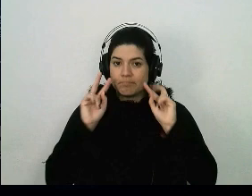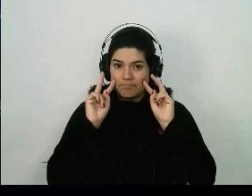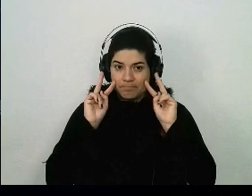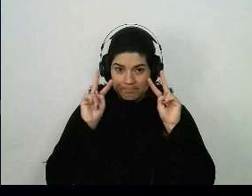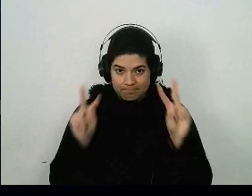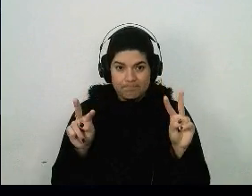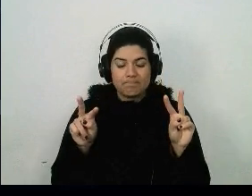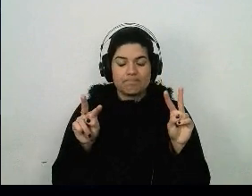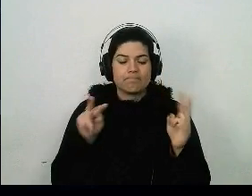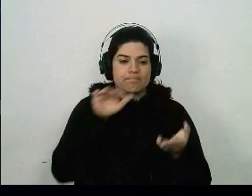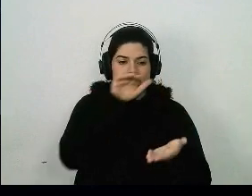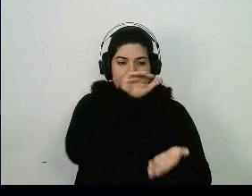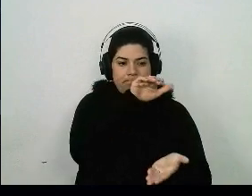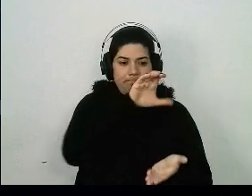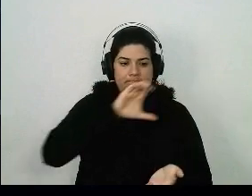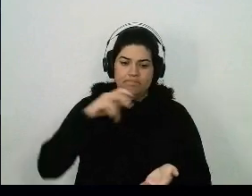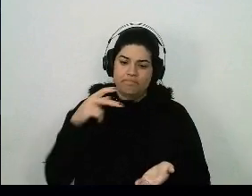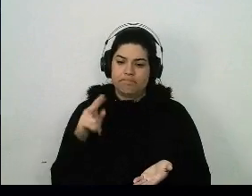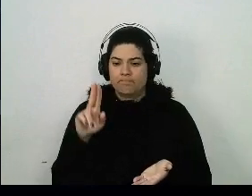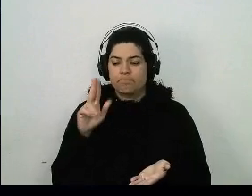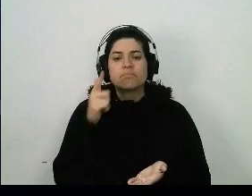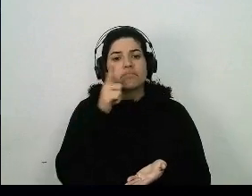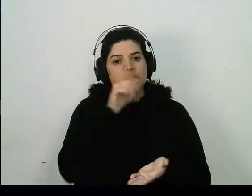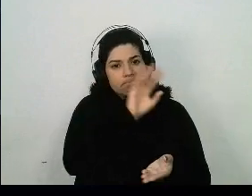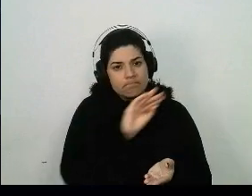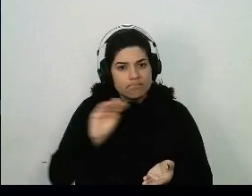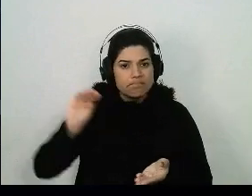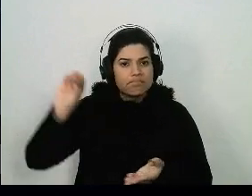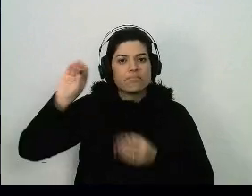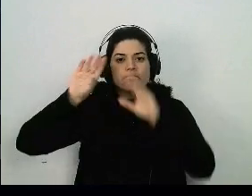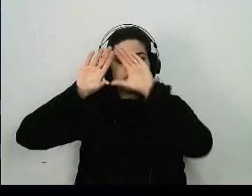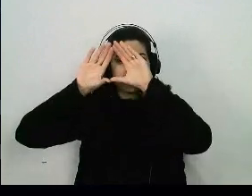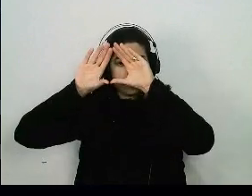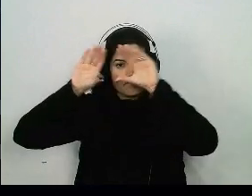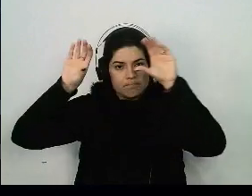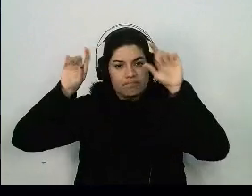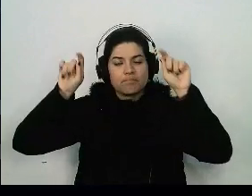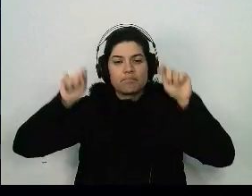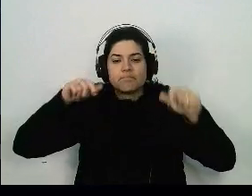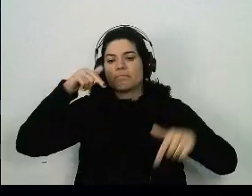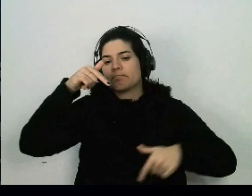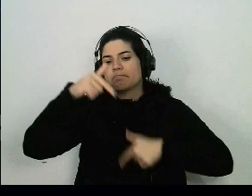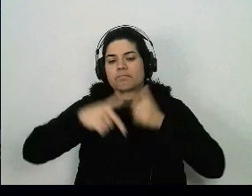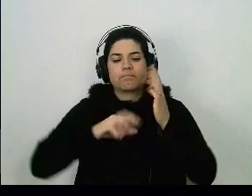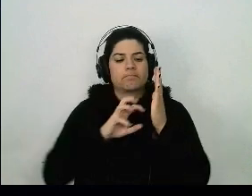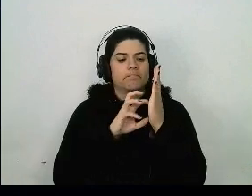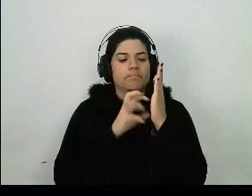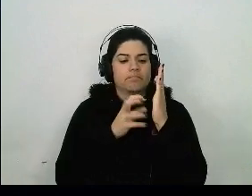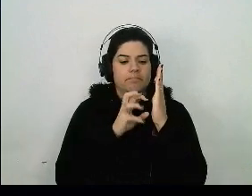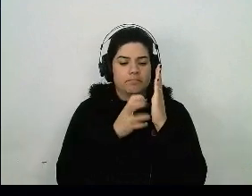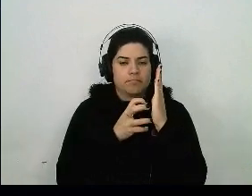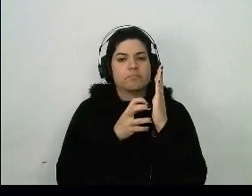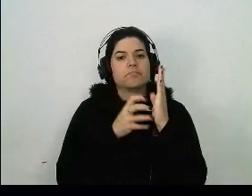gente consegue levar ele para a nuvem. Também a gente consegue trabalhar com bancos de dados, servidores de bancos de dados,